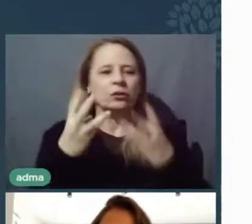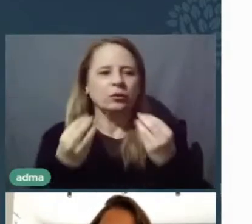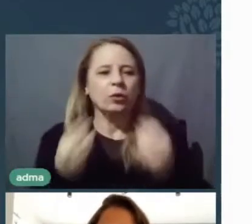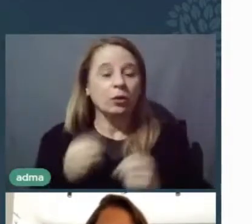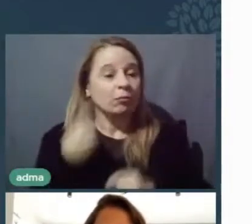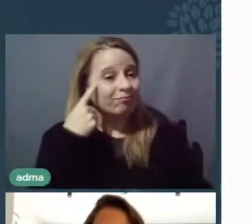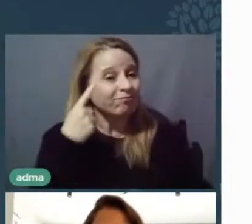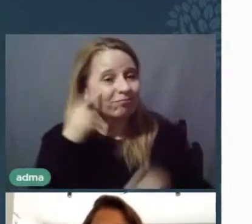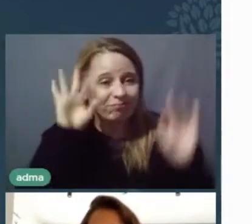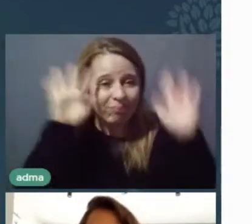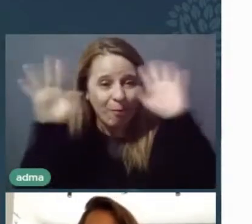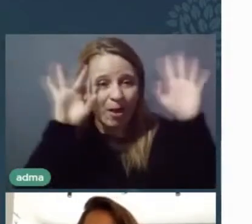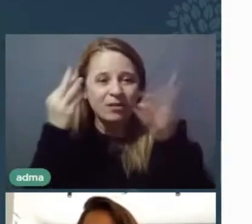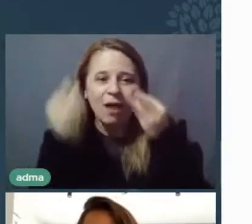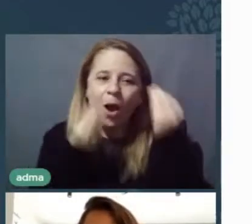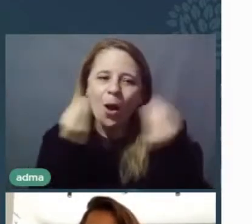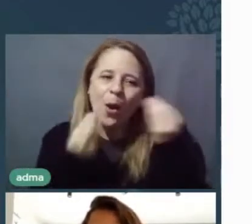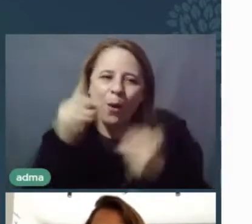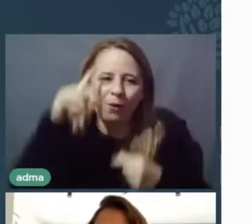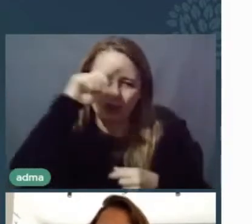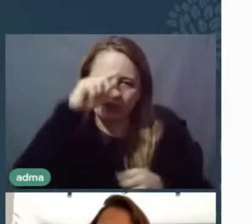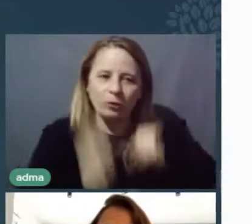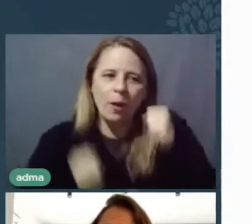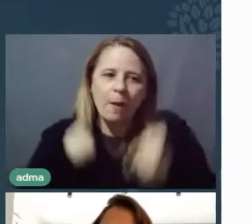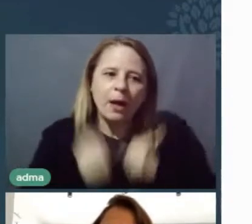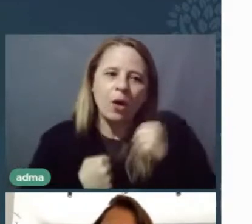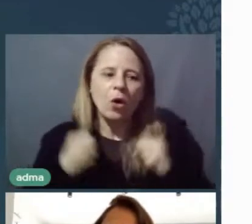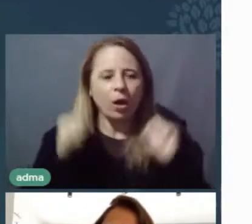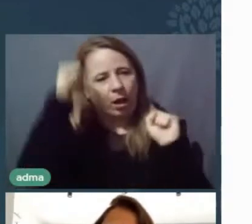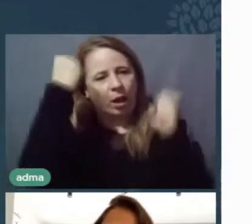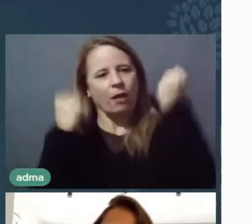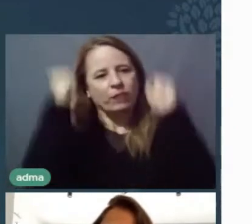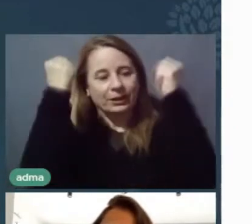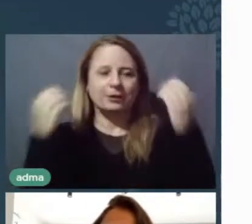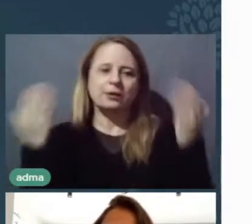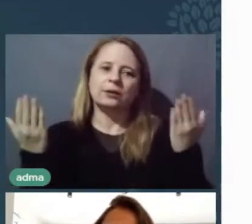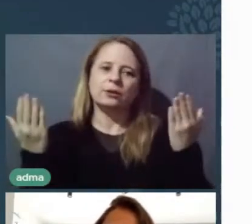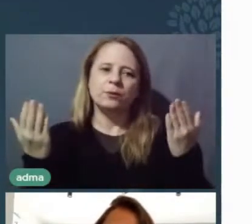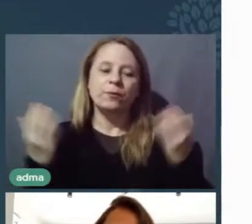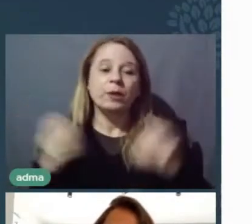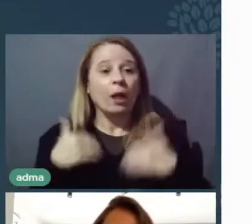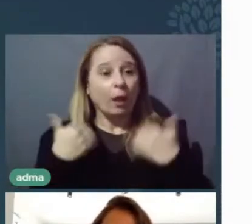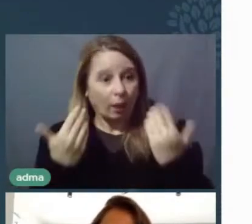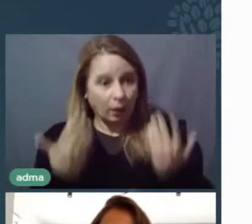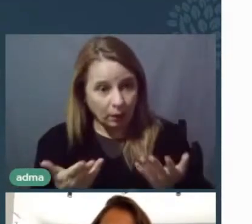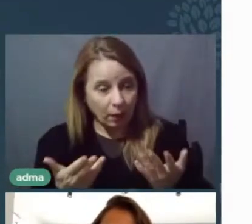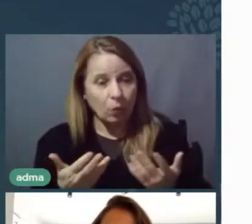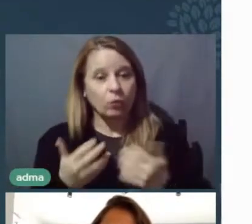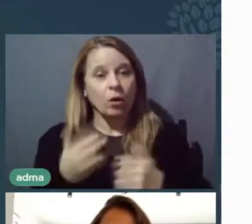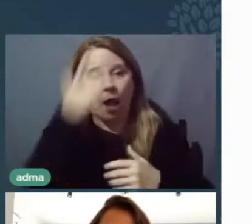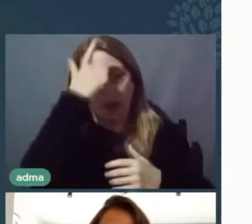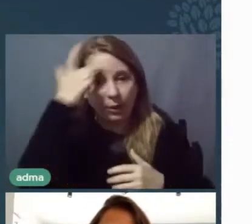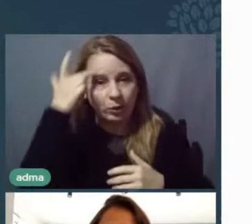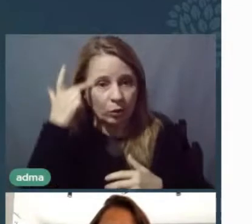podem imaginar como isso dificulta para fazer exercício. Então, em condições sem crise, a via aérea do paciente asmático